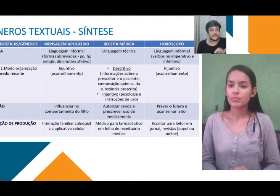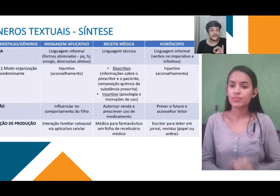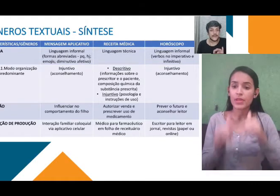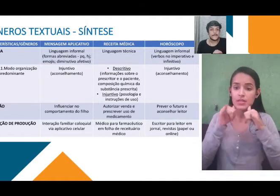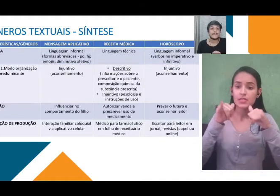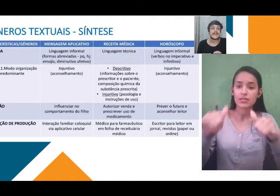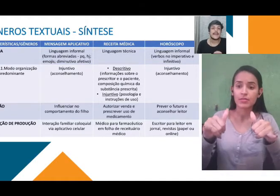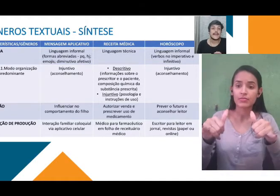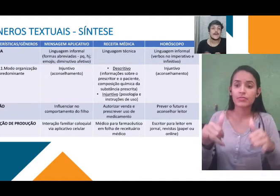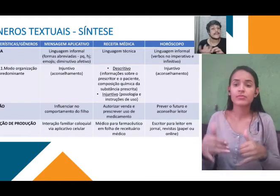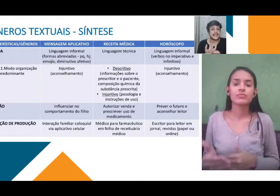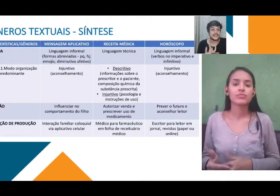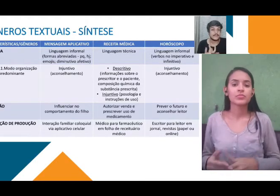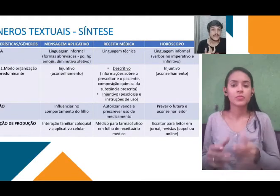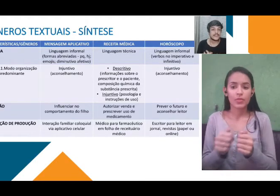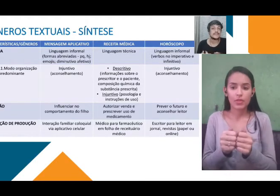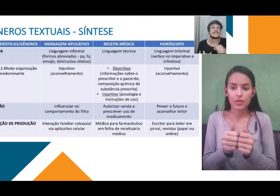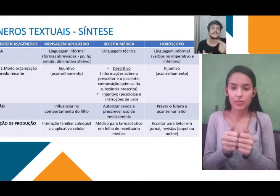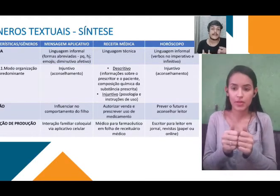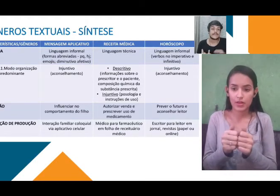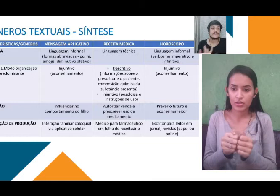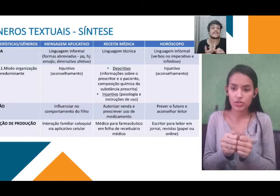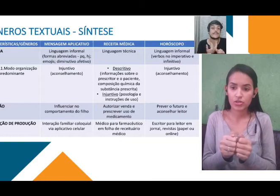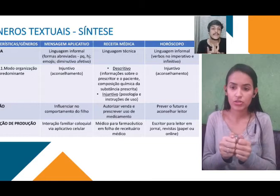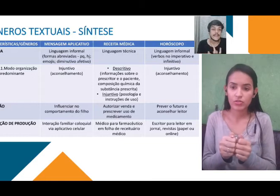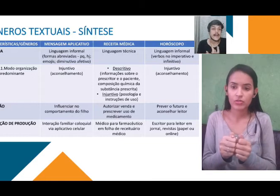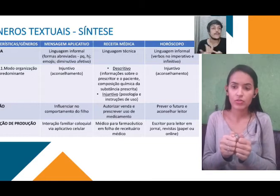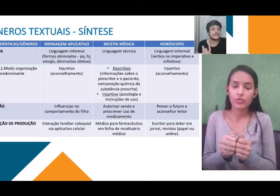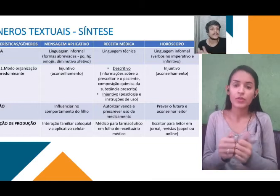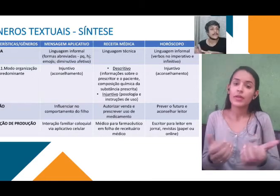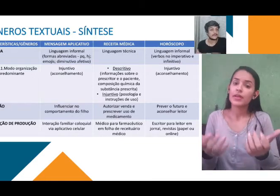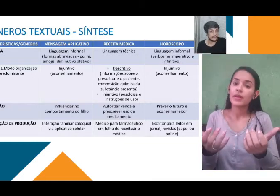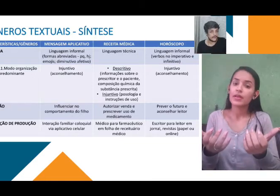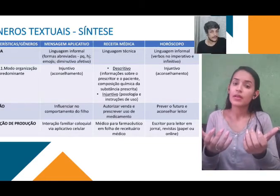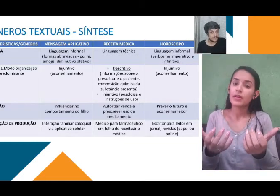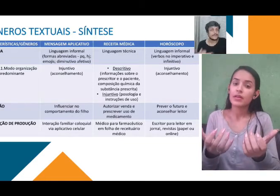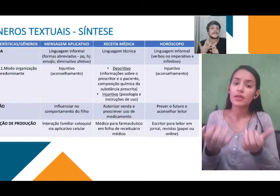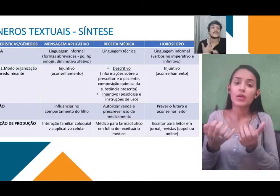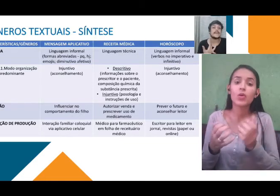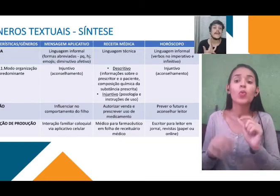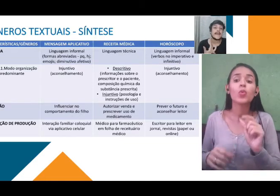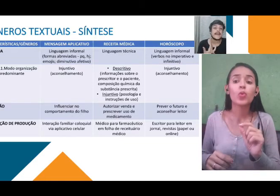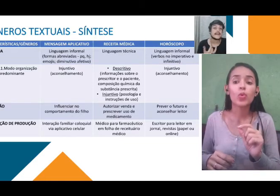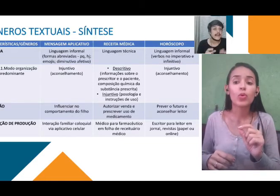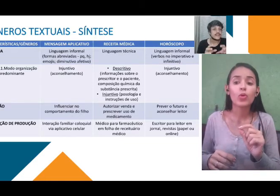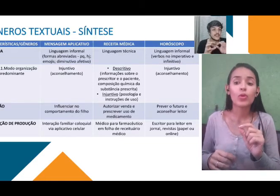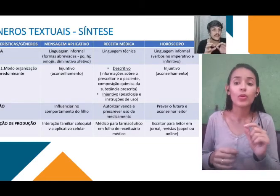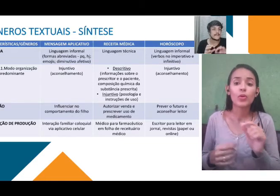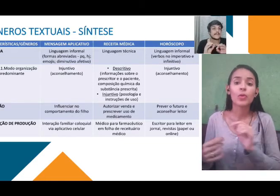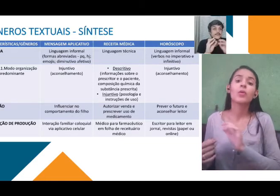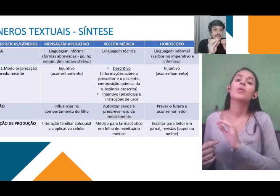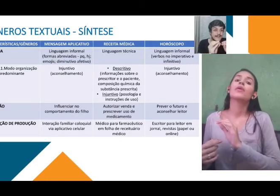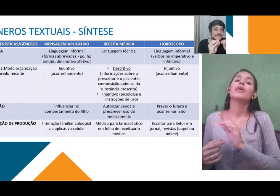Quanto à função, a mensagem de aplicativo tem a função de influenciar no comportamento do filho, né? Claro, gente, que a